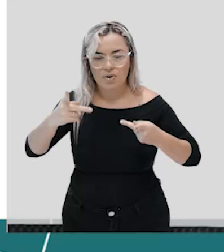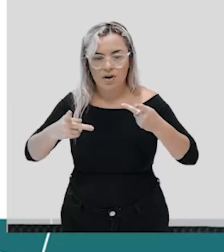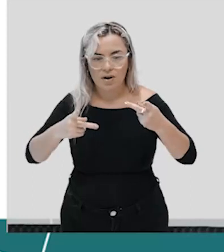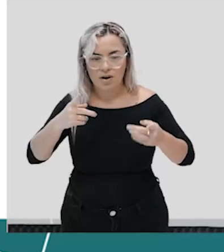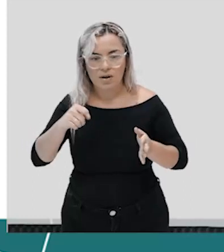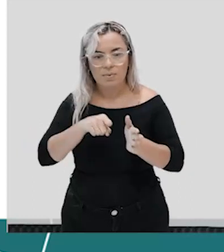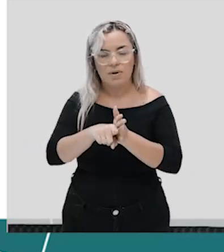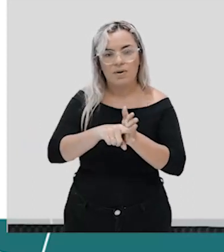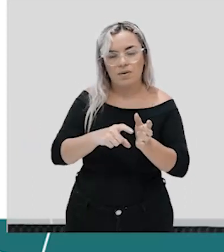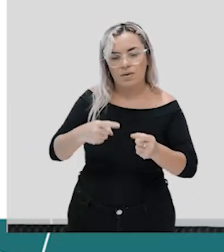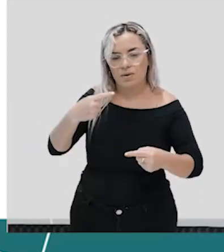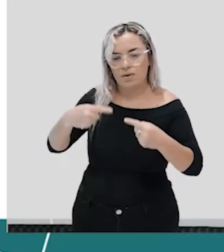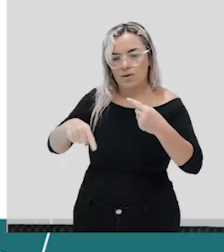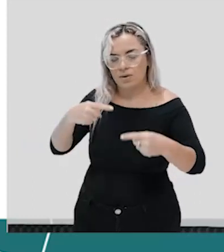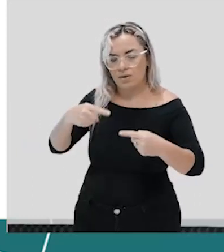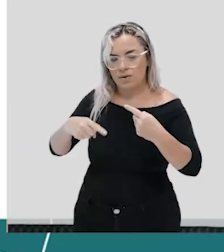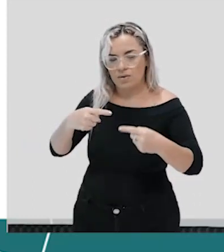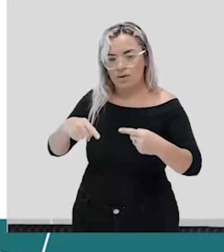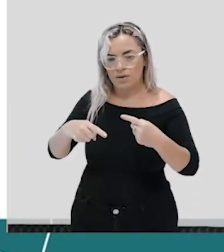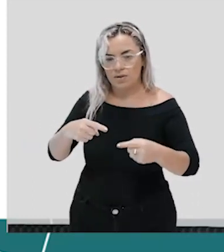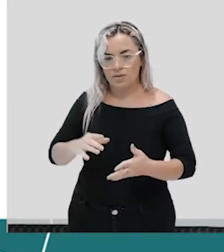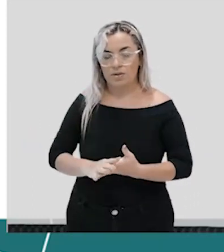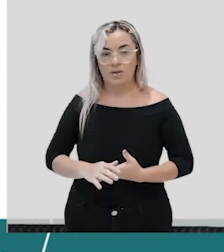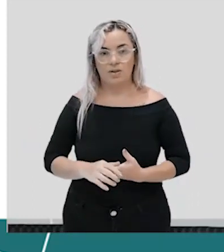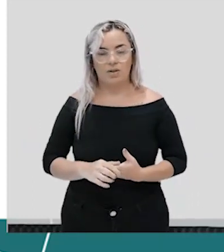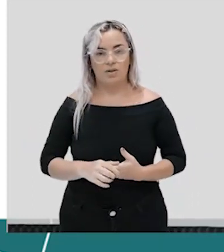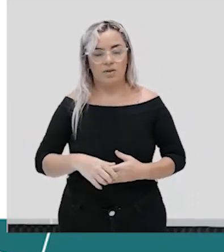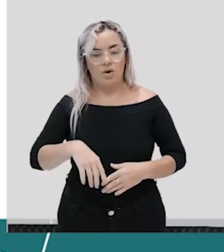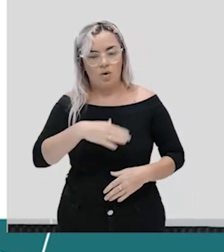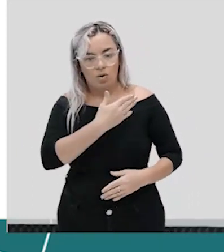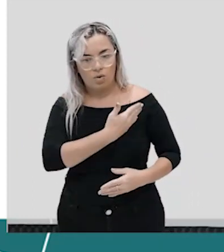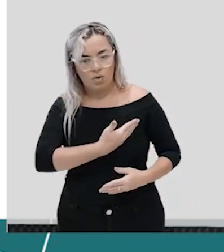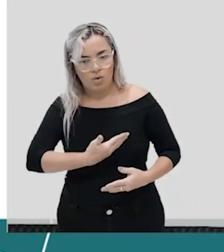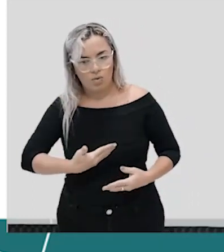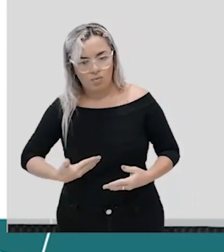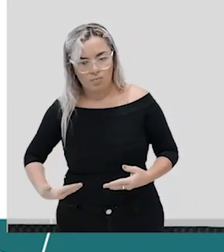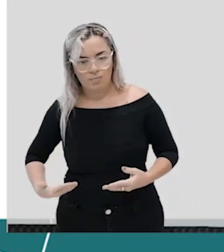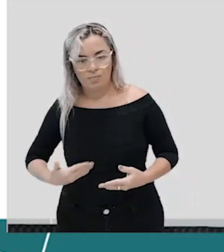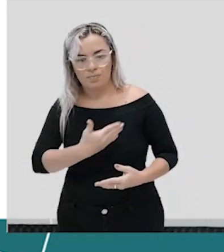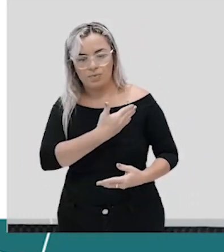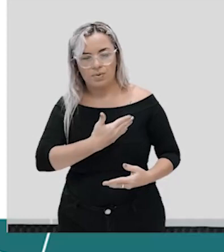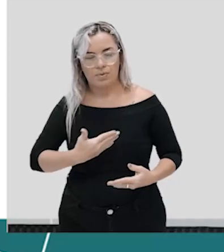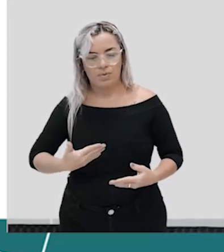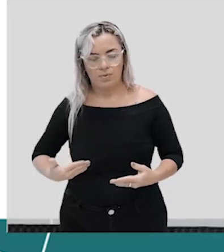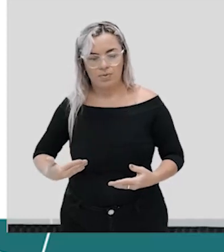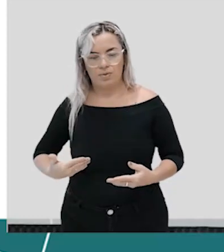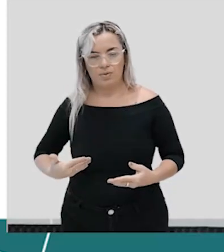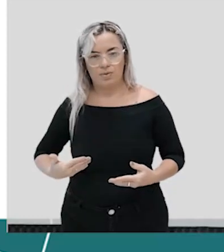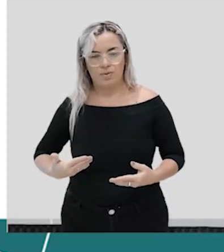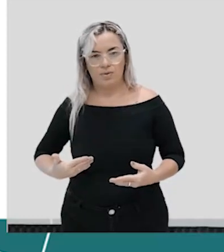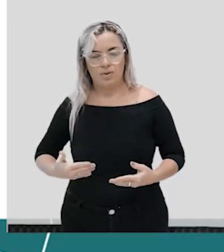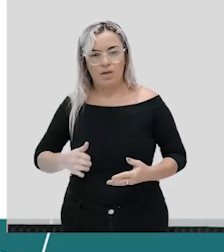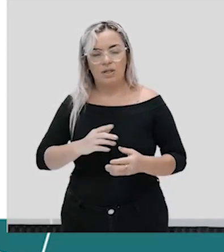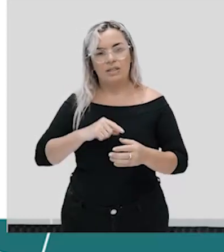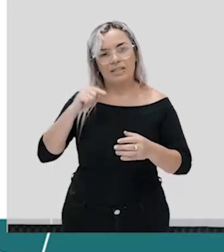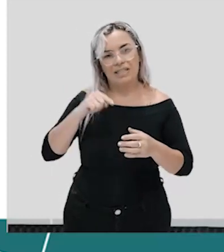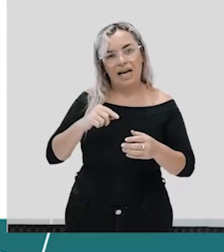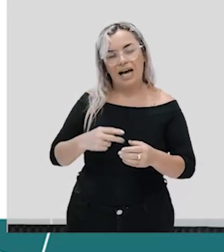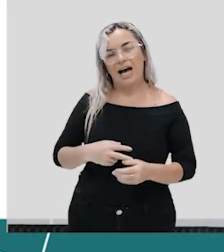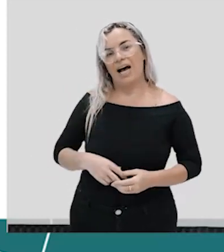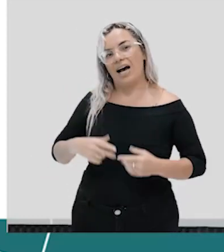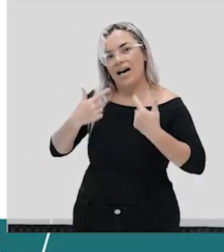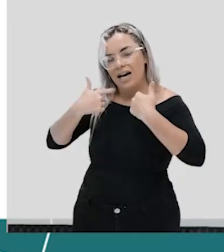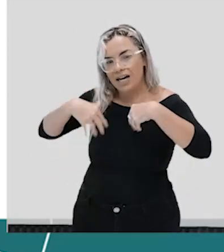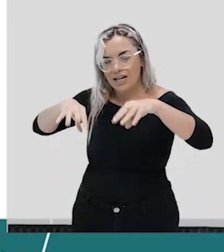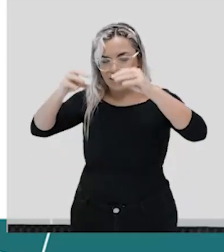analistas políticos que se o governo, aí o verbo na linguagem coloquial, muitas coisas, se o governo